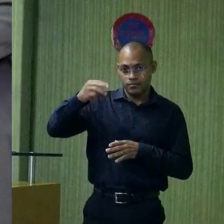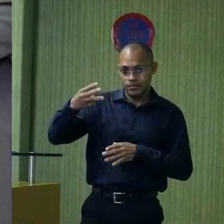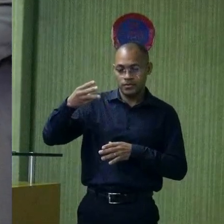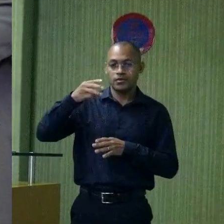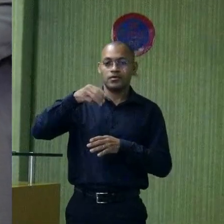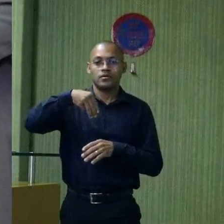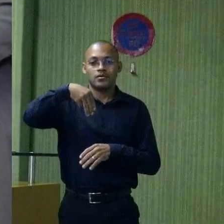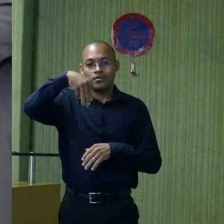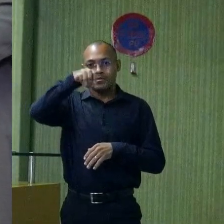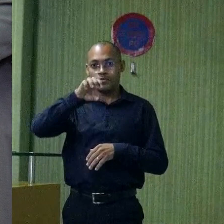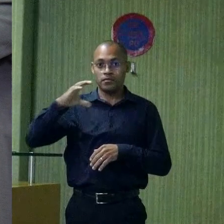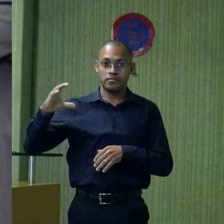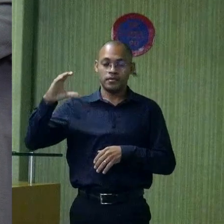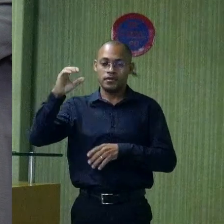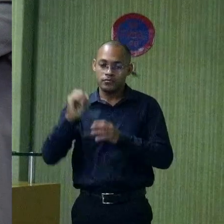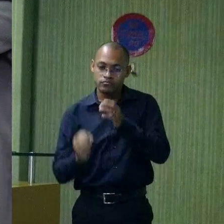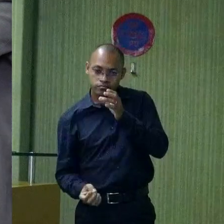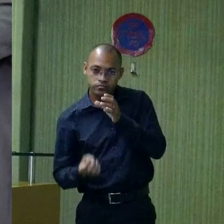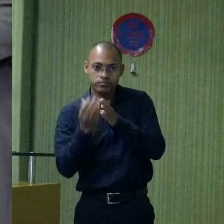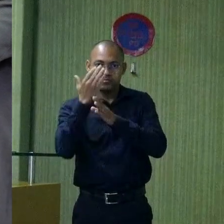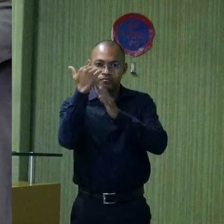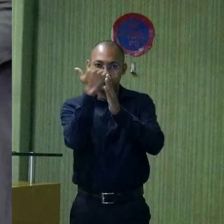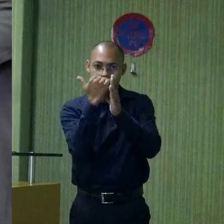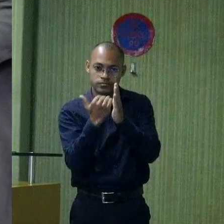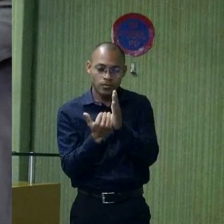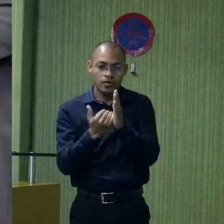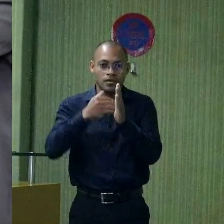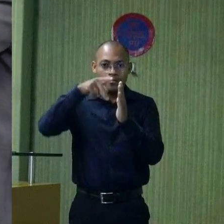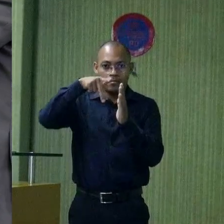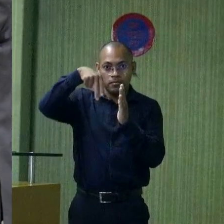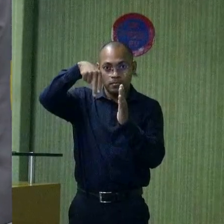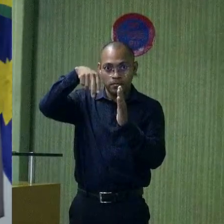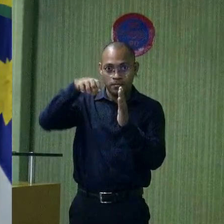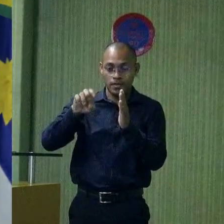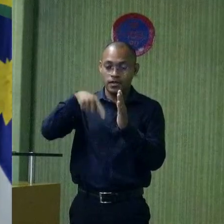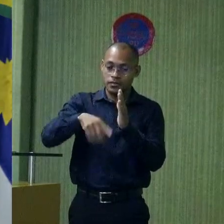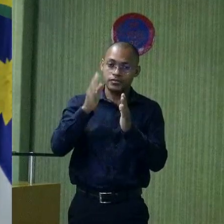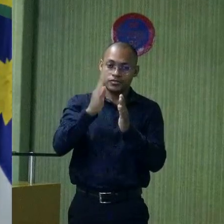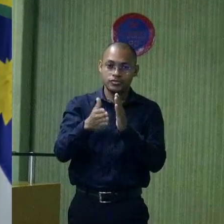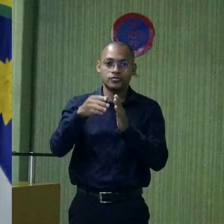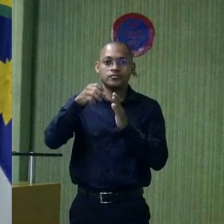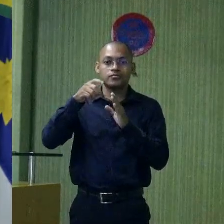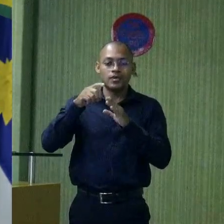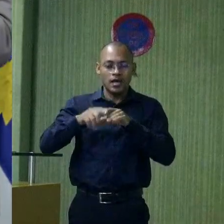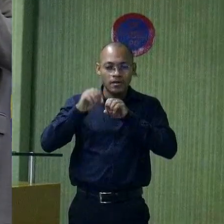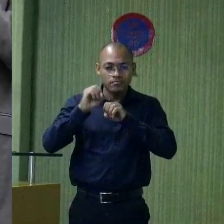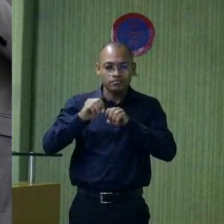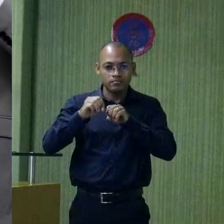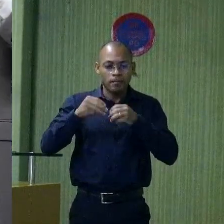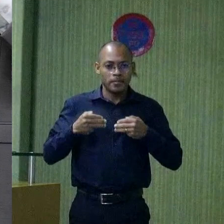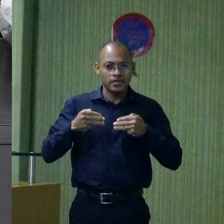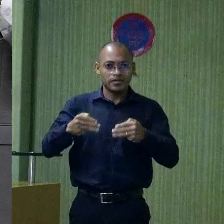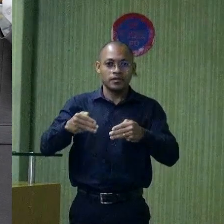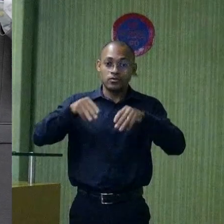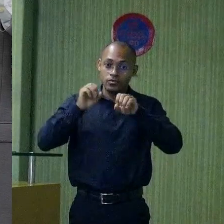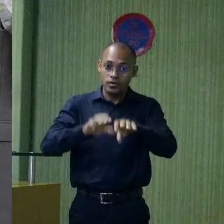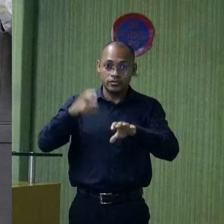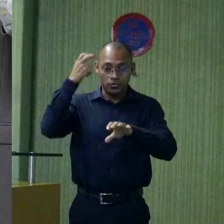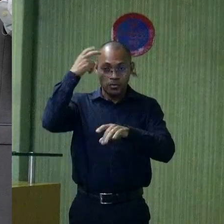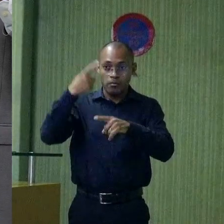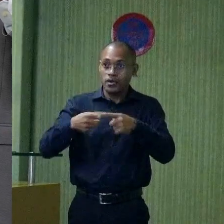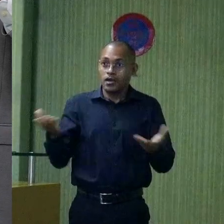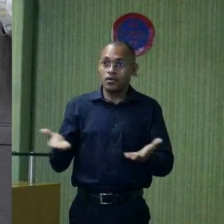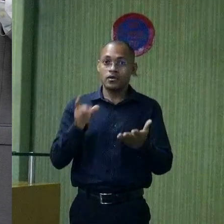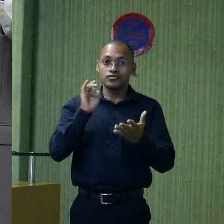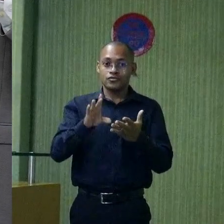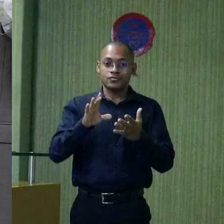uma um esboço de pne nessa época o me era o Ministério da Educação e Cultura né porque hoje é só Ministério da Educação né me corrijo se eu